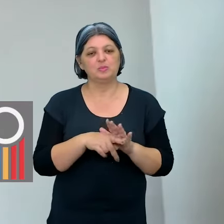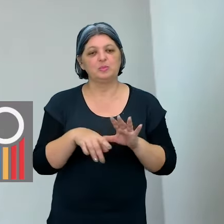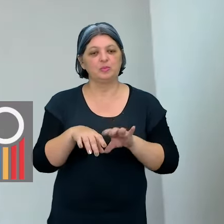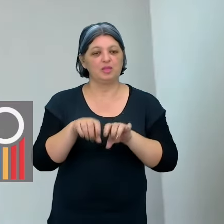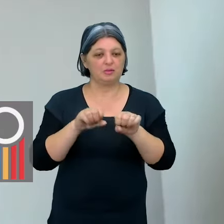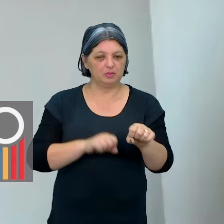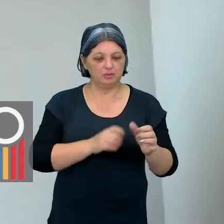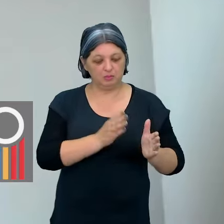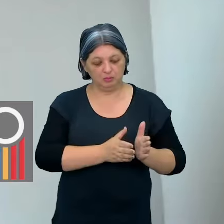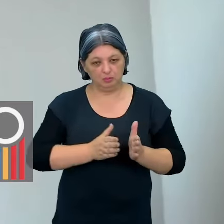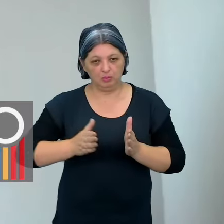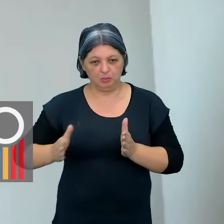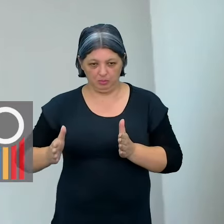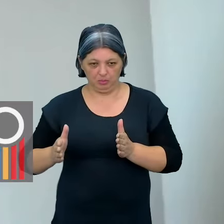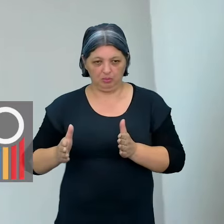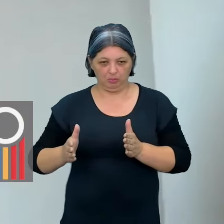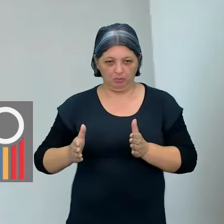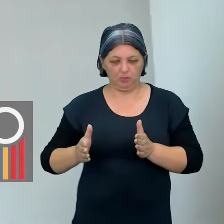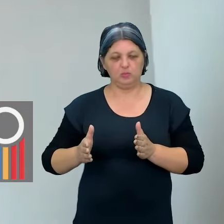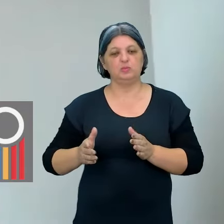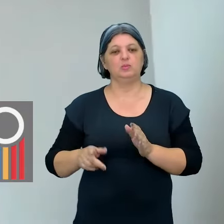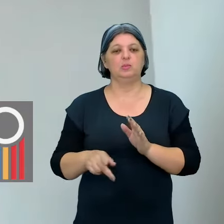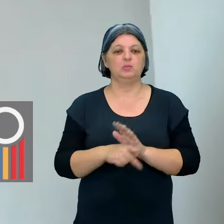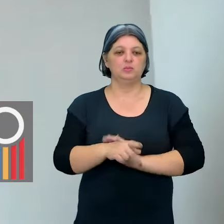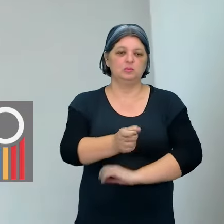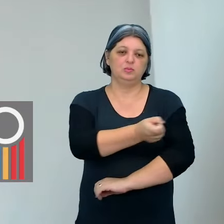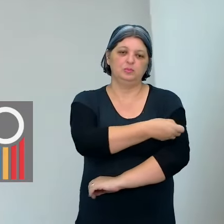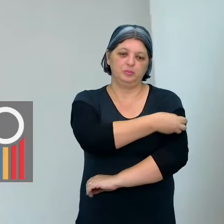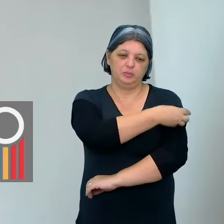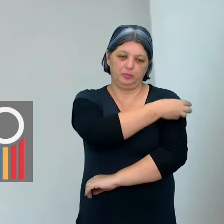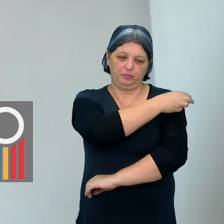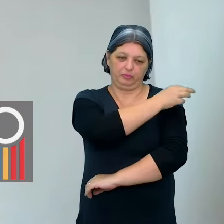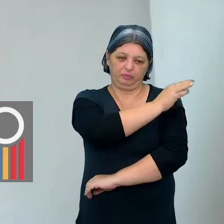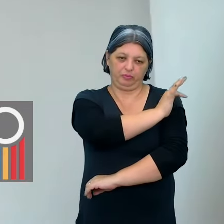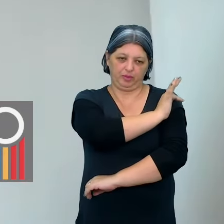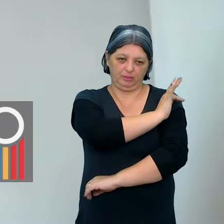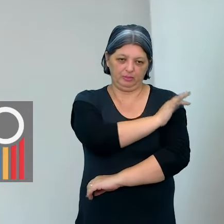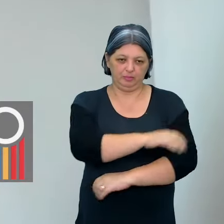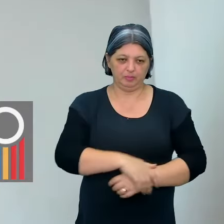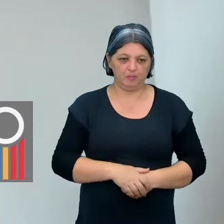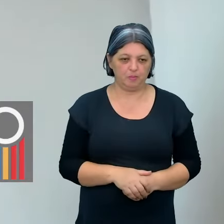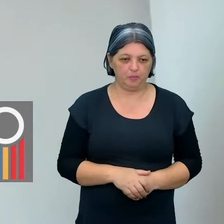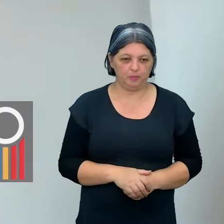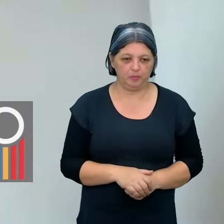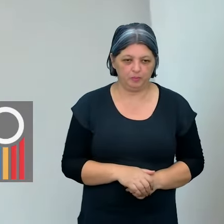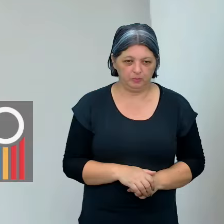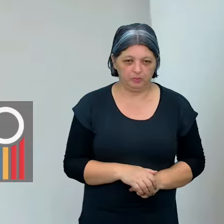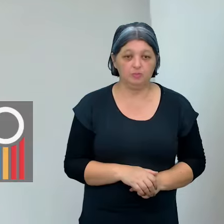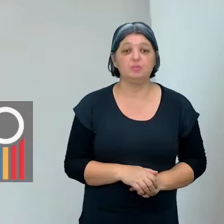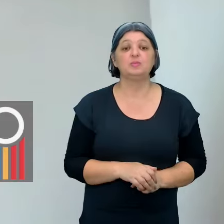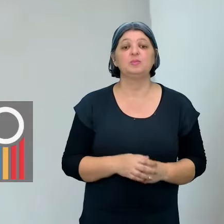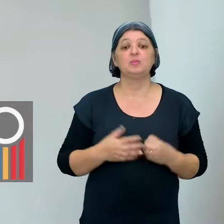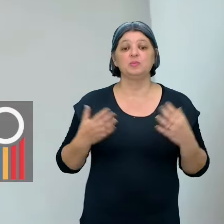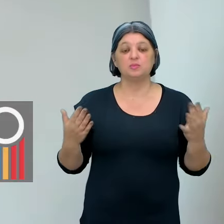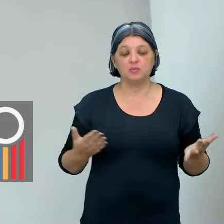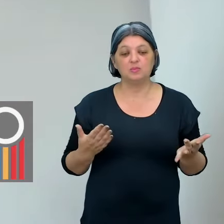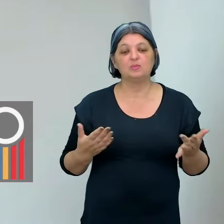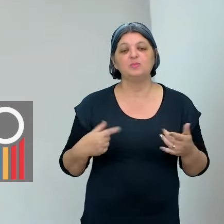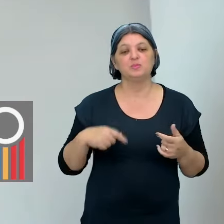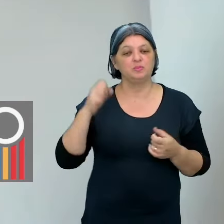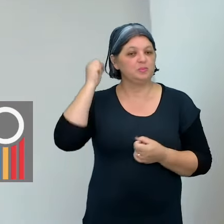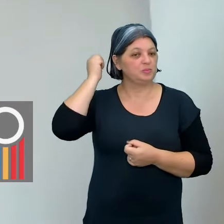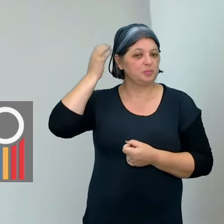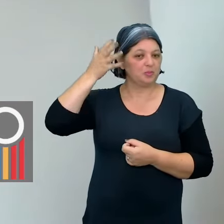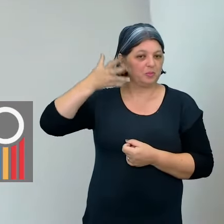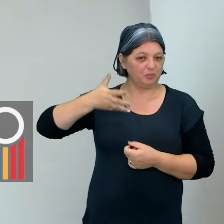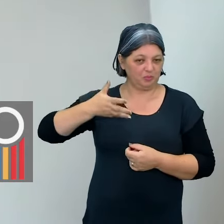anos e finais do ensino fundamental. Mas antes vou fazer uma audiodescrição.